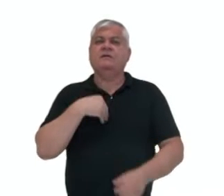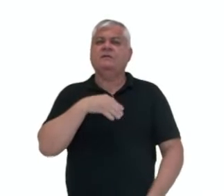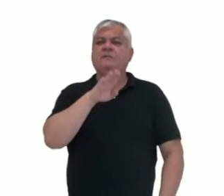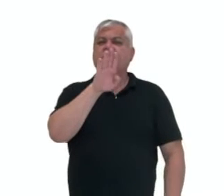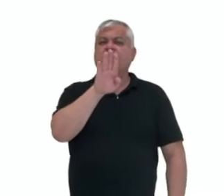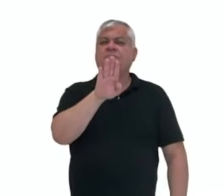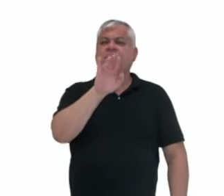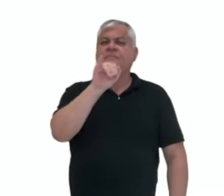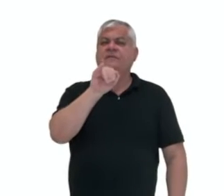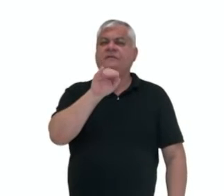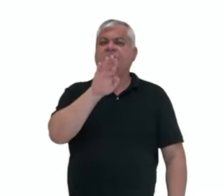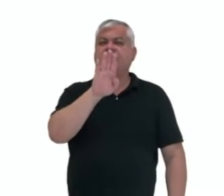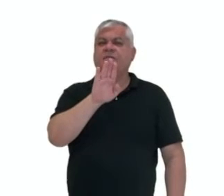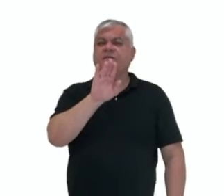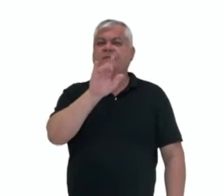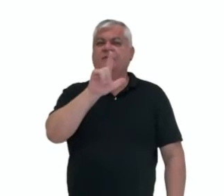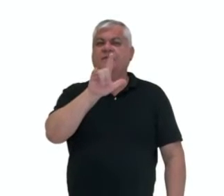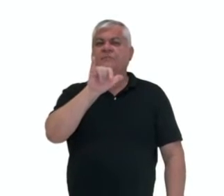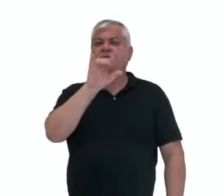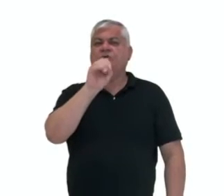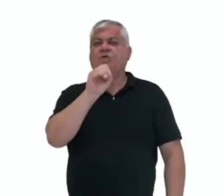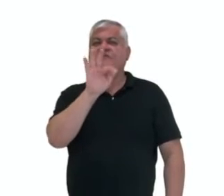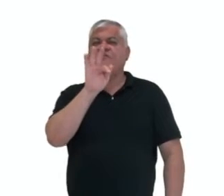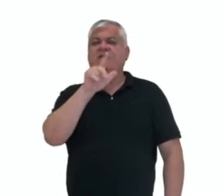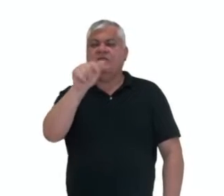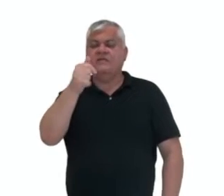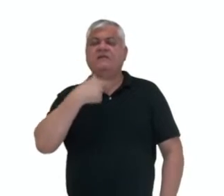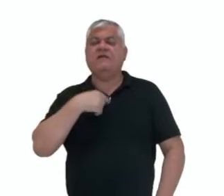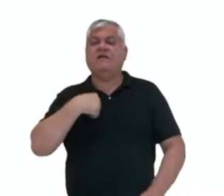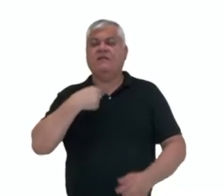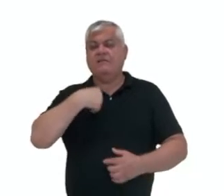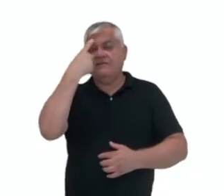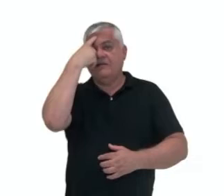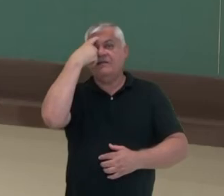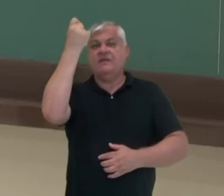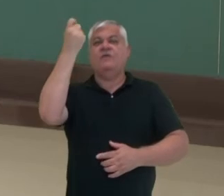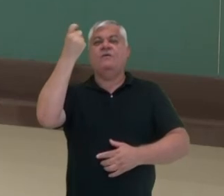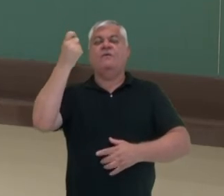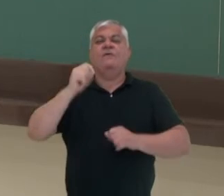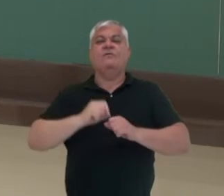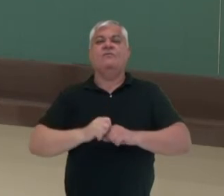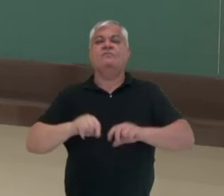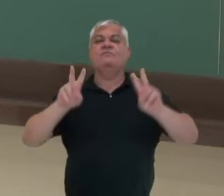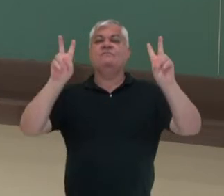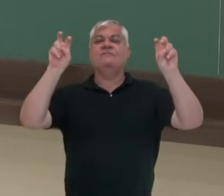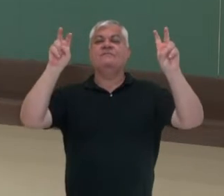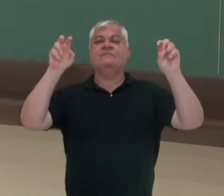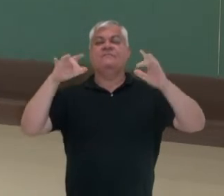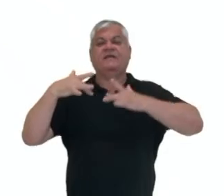bibliofilia e pela paixão pela leitura, lançou uma campanha intitulada Eu Te Dedico.